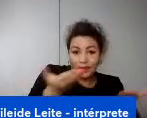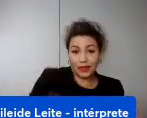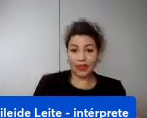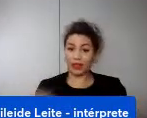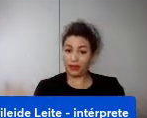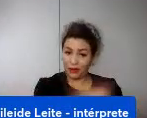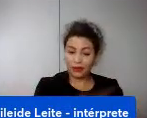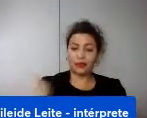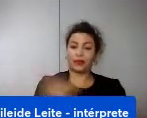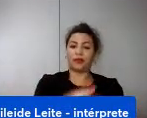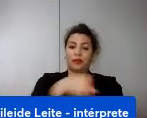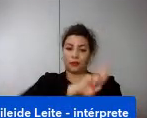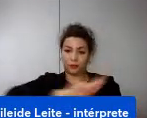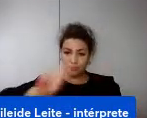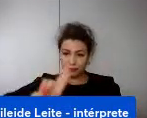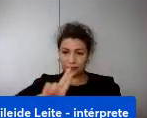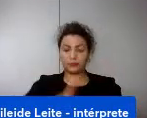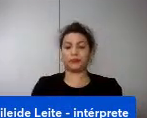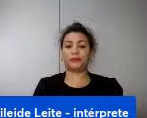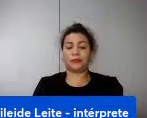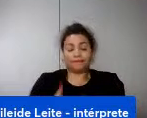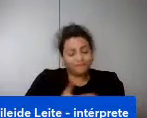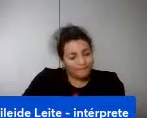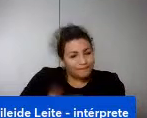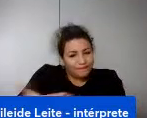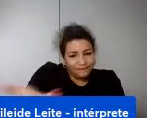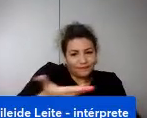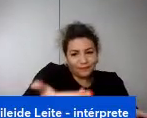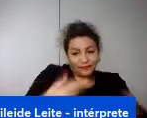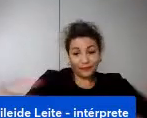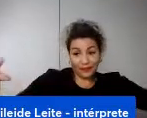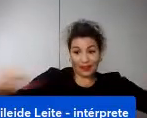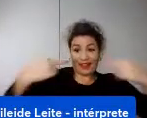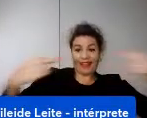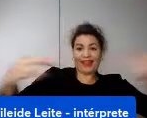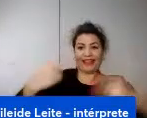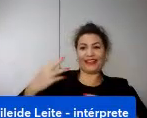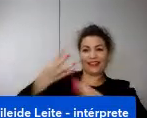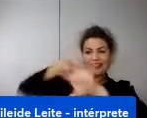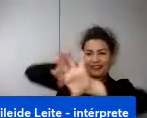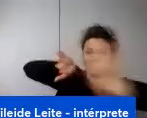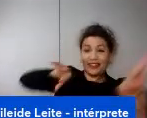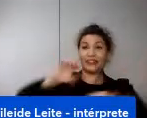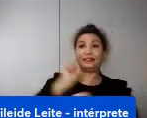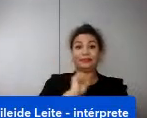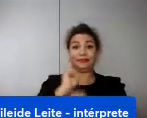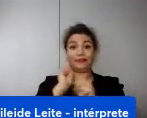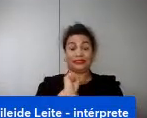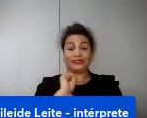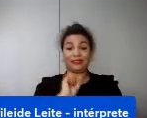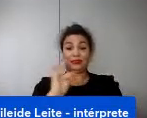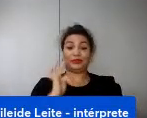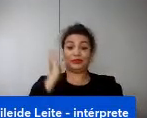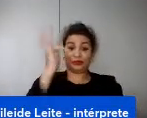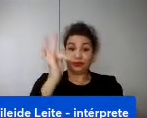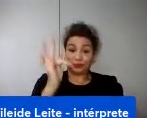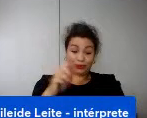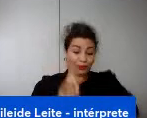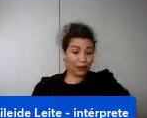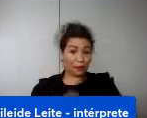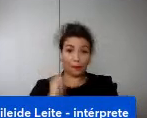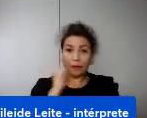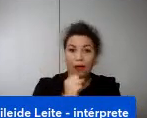nossa universidade. É um prazer recebê-los, mesmo que virtualmente. Esperamos que em algum momento a gente possa se